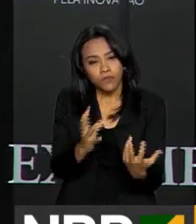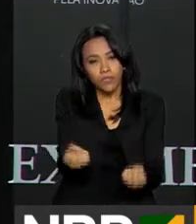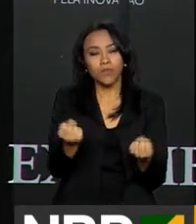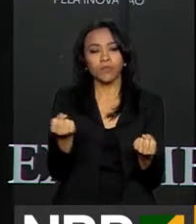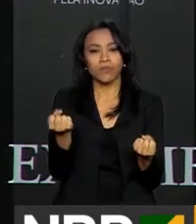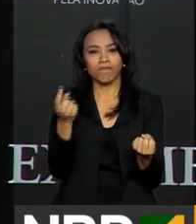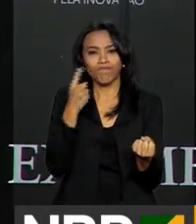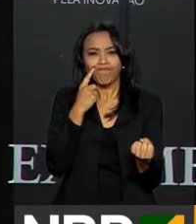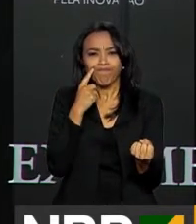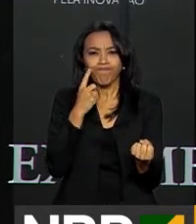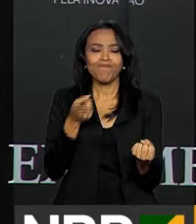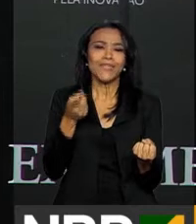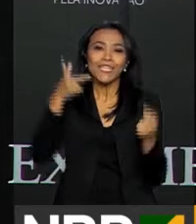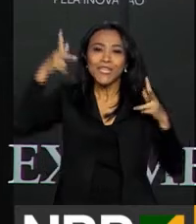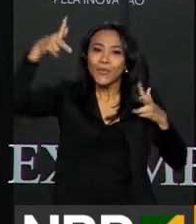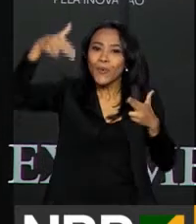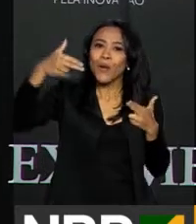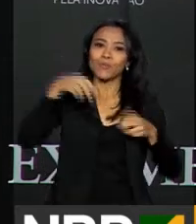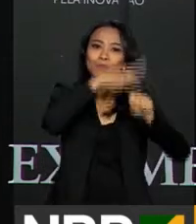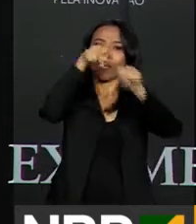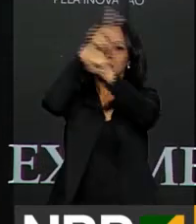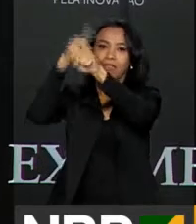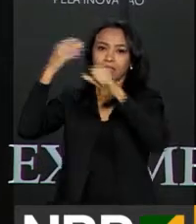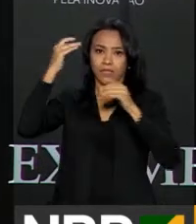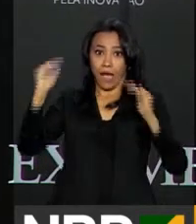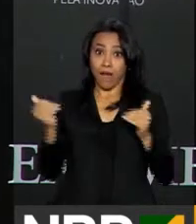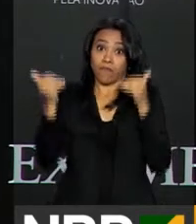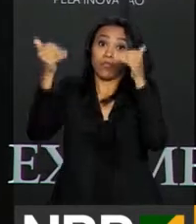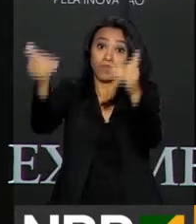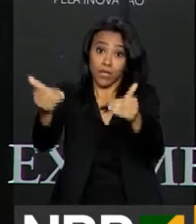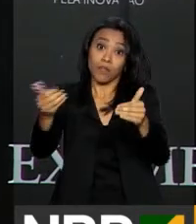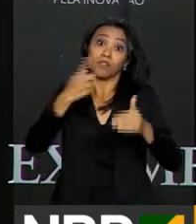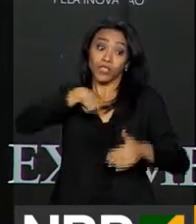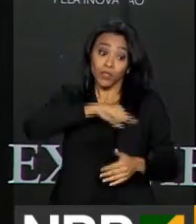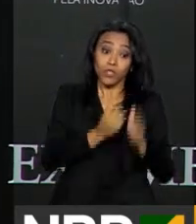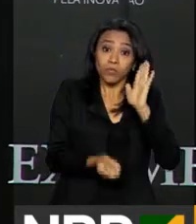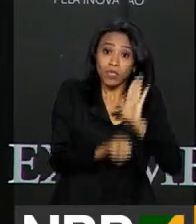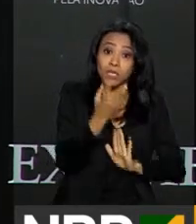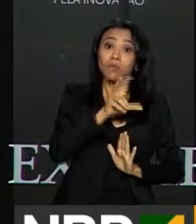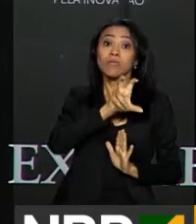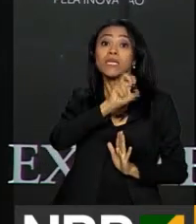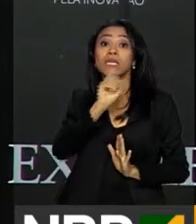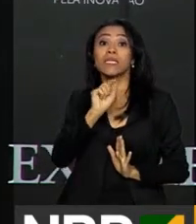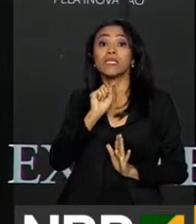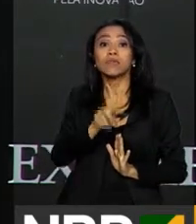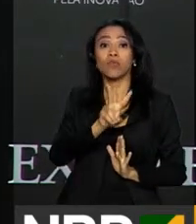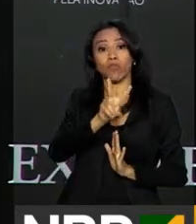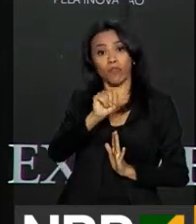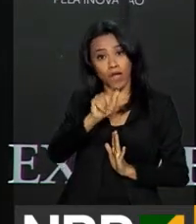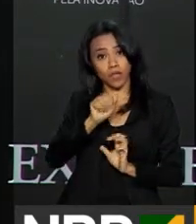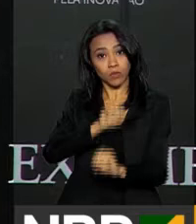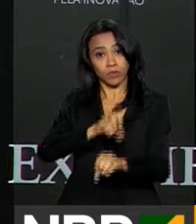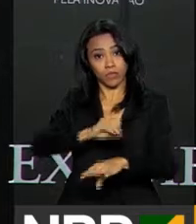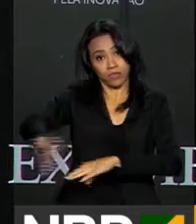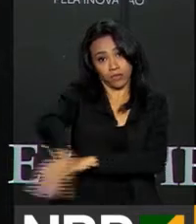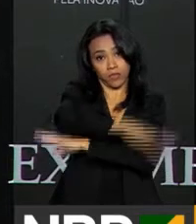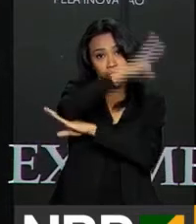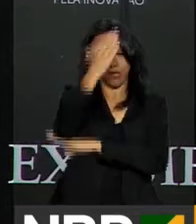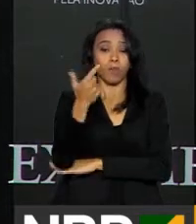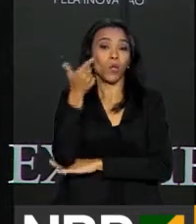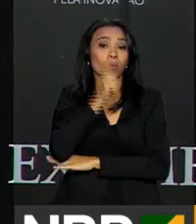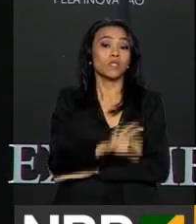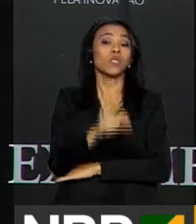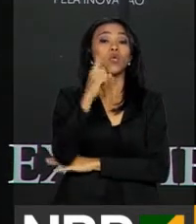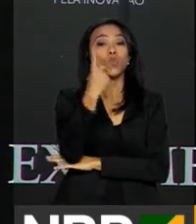os países mais avançados do mundo, tanto que estamos criando 500 mil vagas no ensino em tempo integral para logo chegar a 1 milhão, 1 milhão e meio,